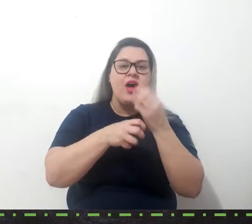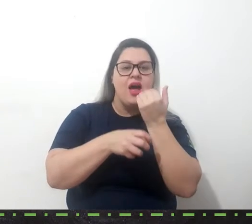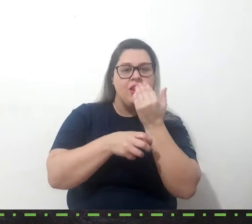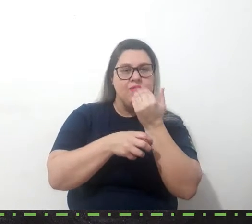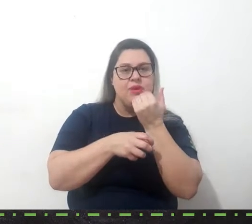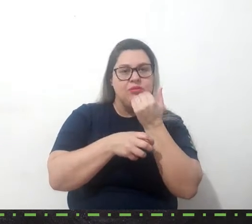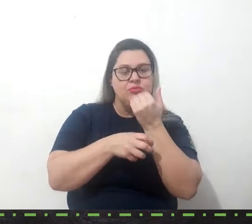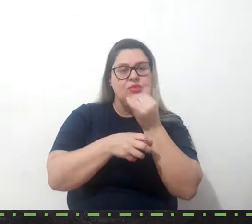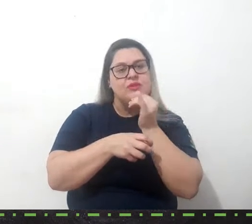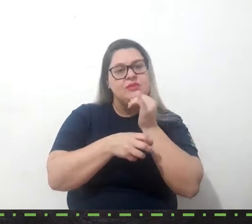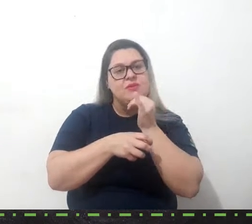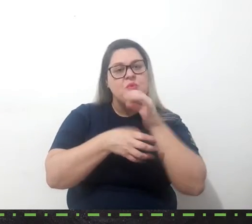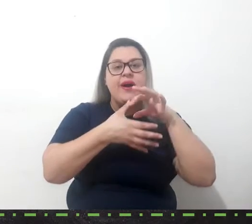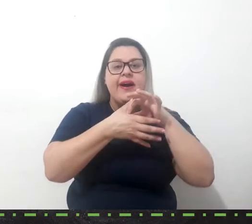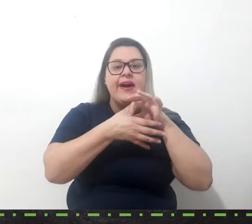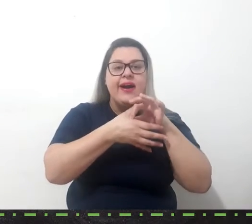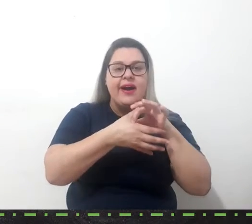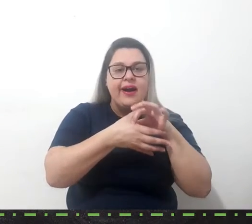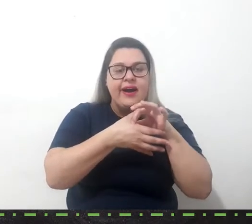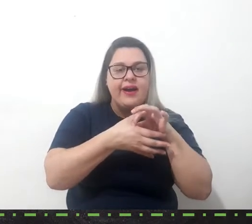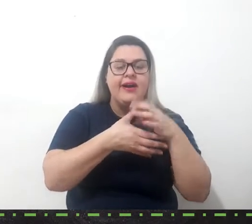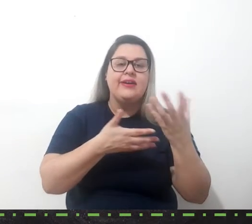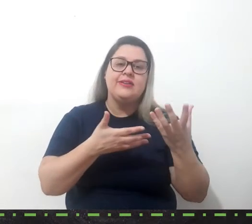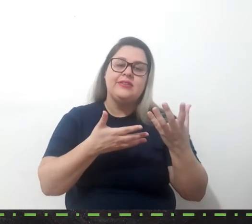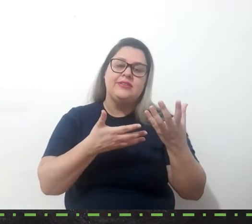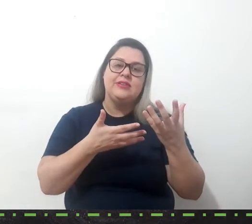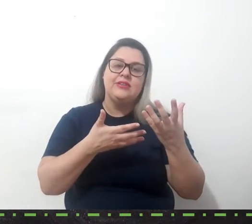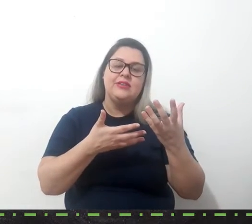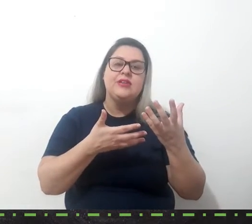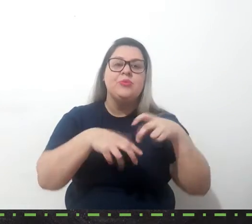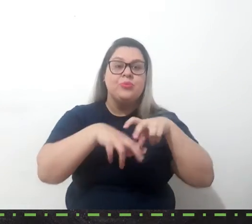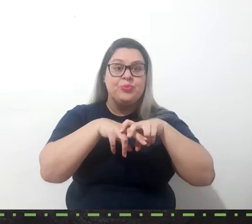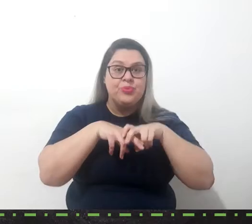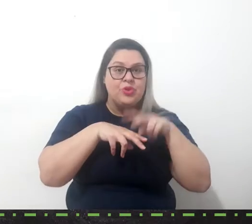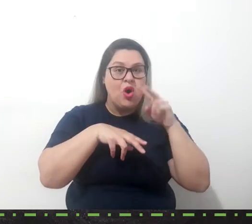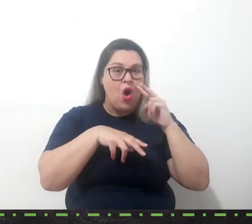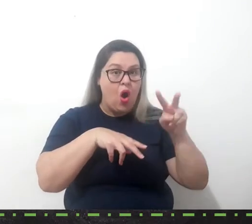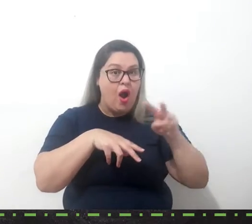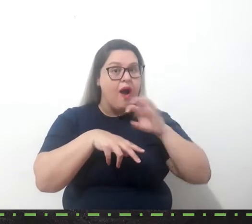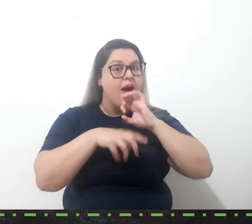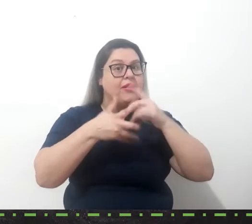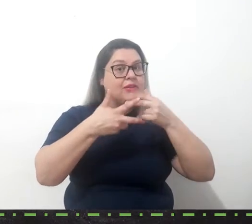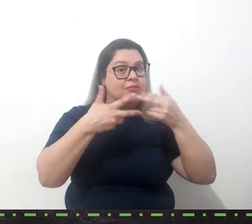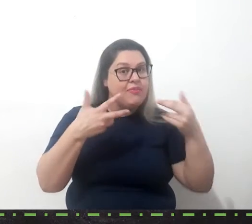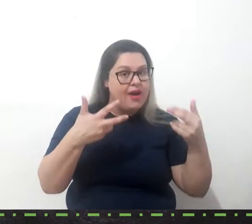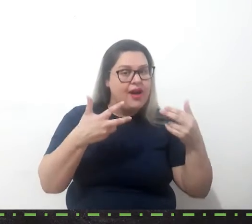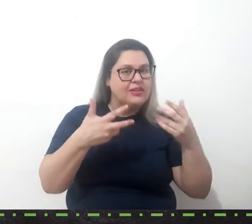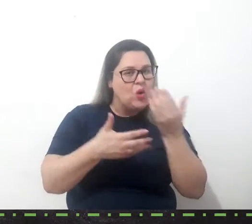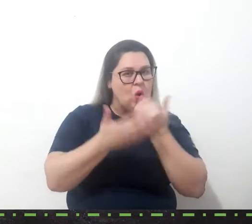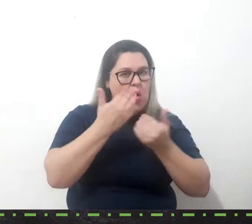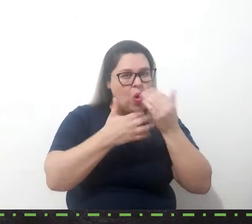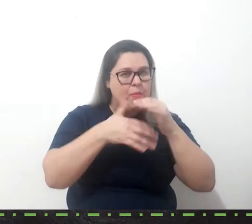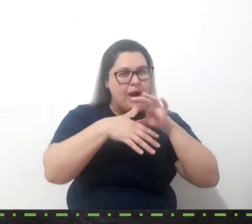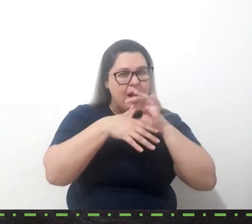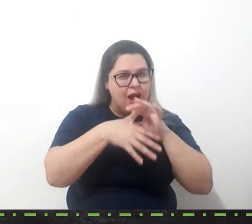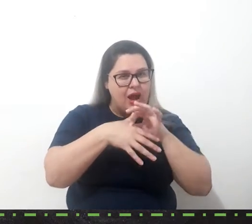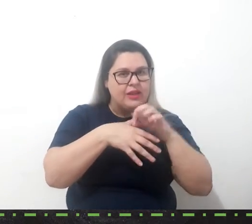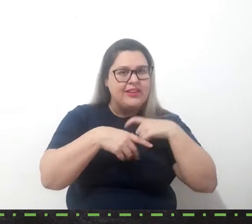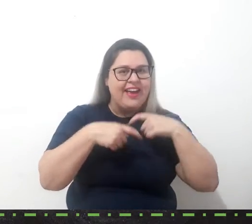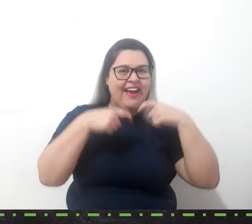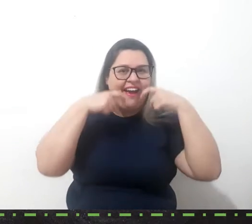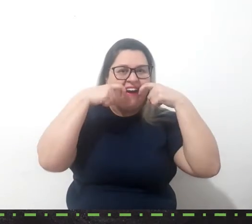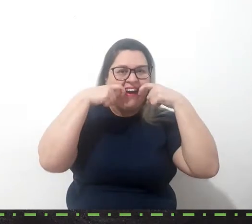quando a gente come carne. Por isso, animais carnívoros, eles possuem esses dentes bem grandes, porque